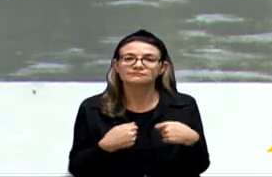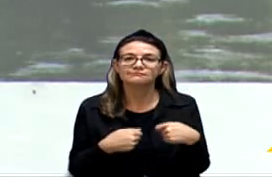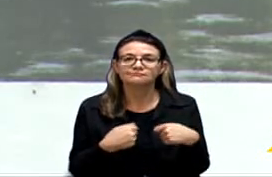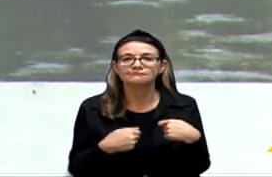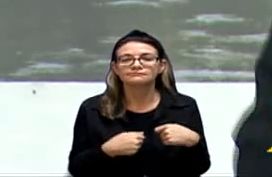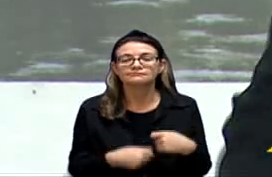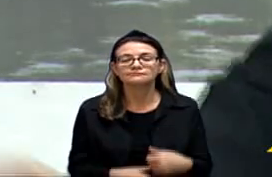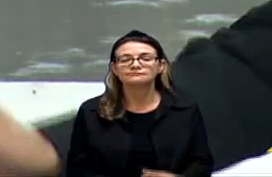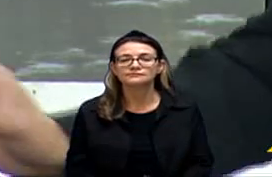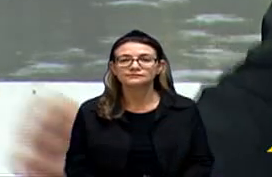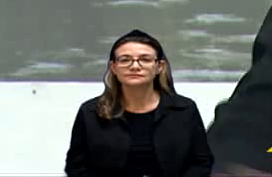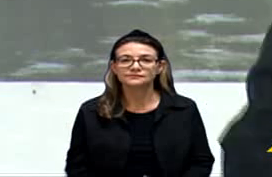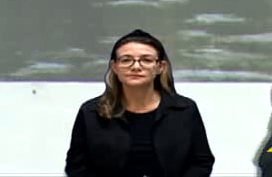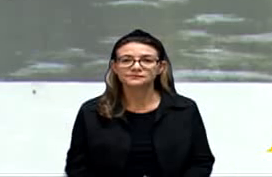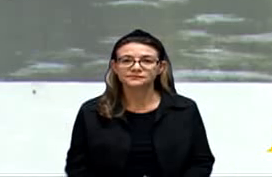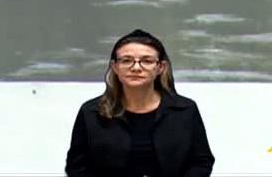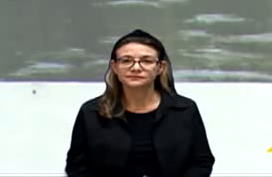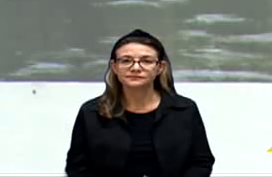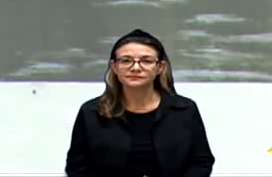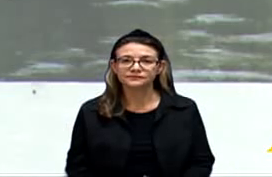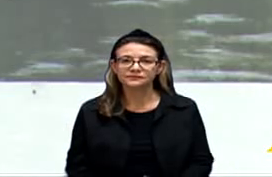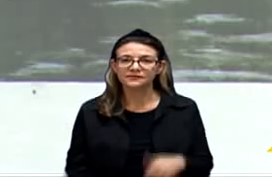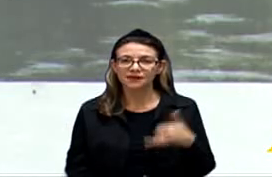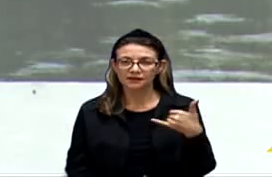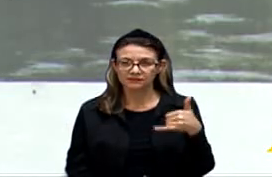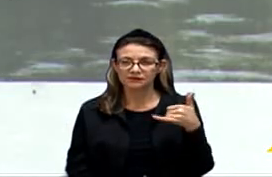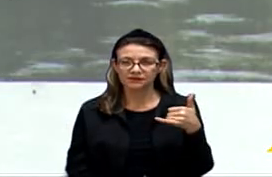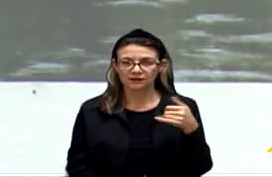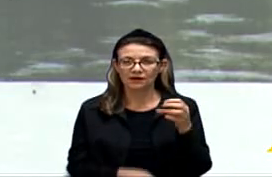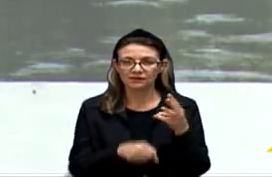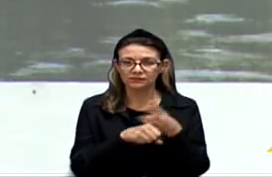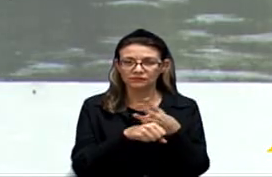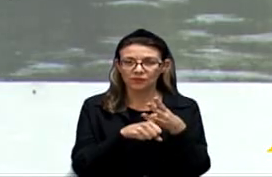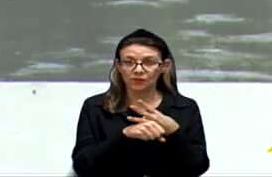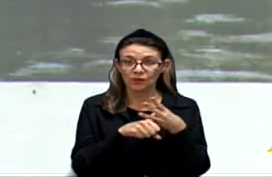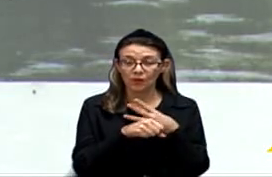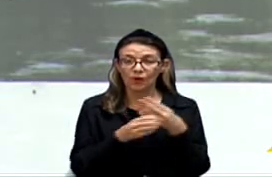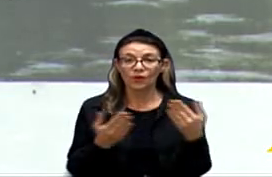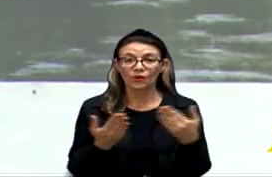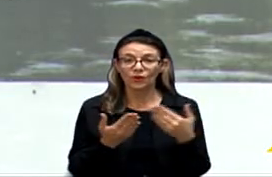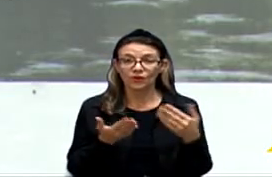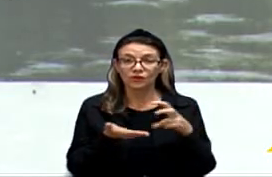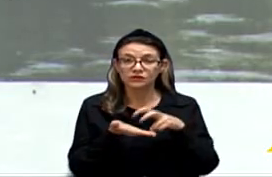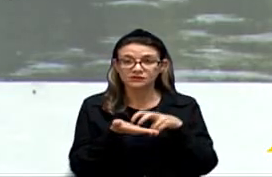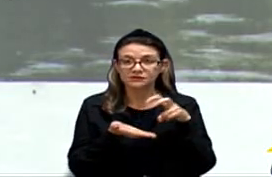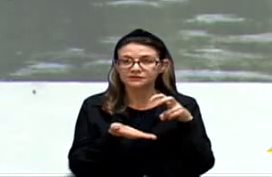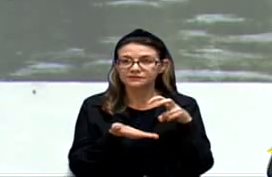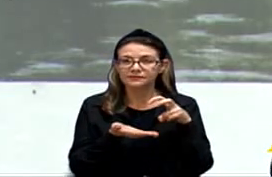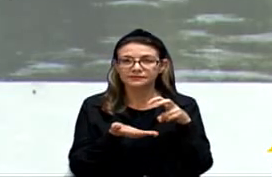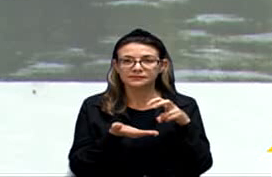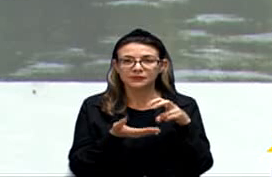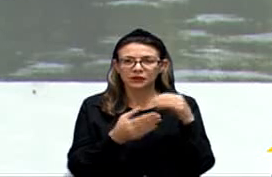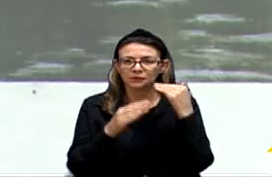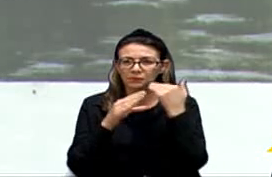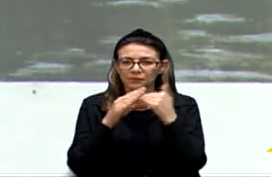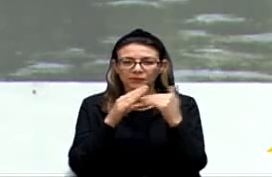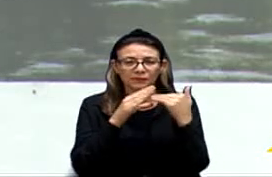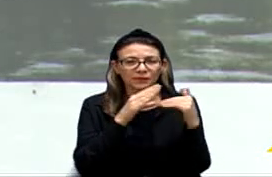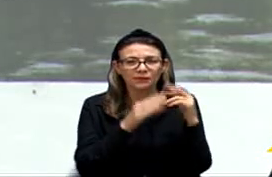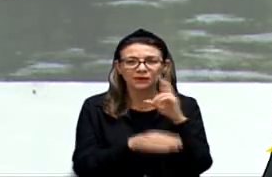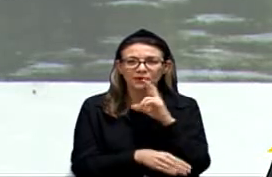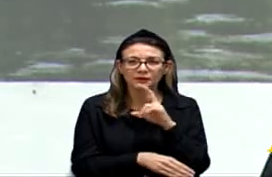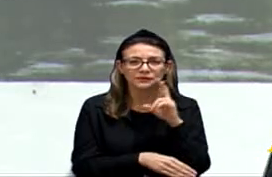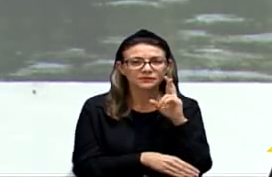medicação estou aqui no meu celular ali no WhatsApp só hoje de manhã eu respondi mais ou menos umas 10 12